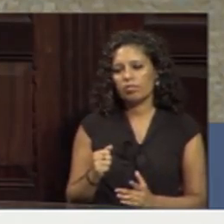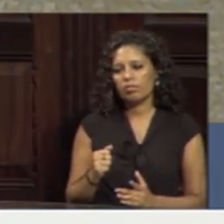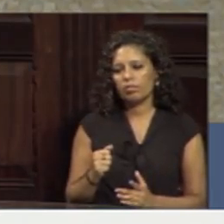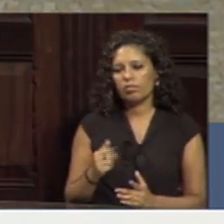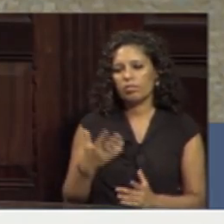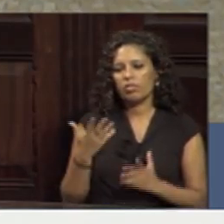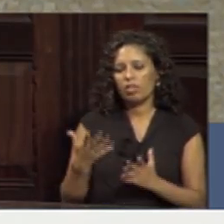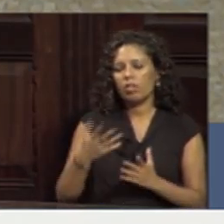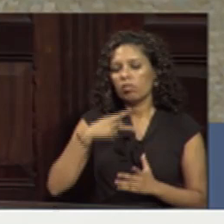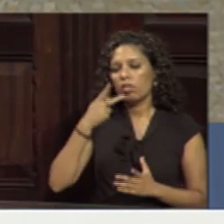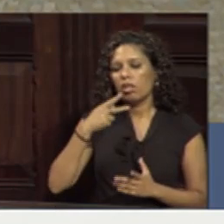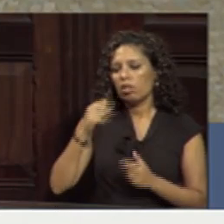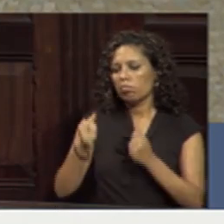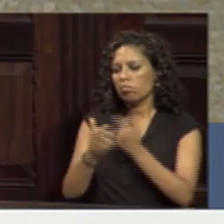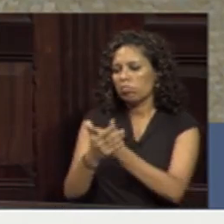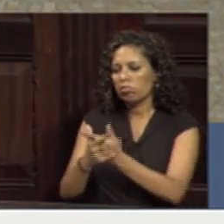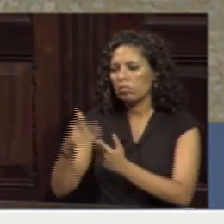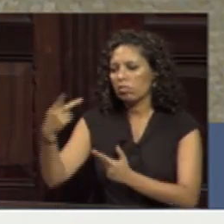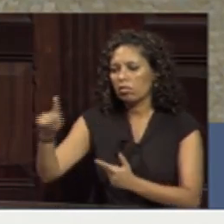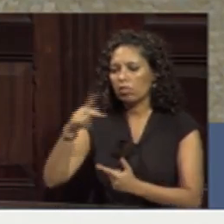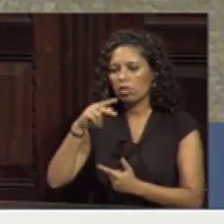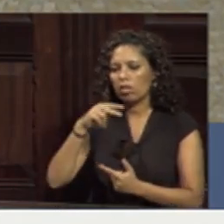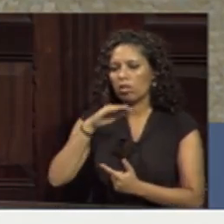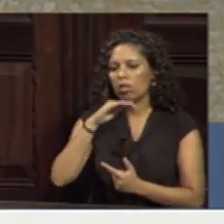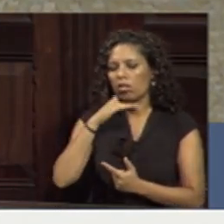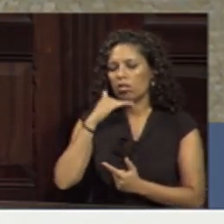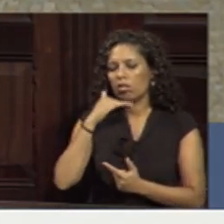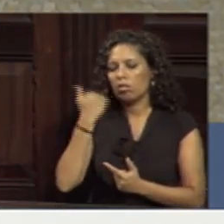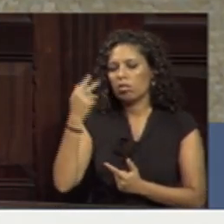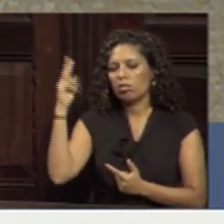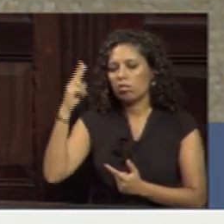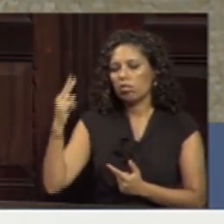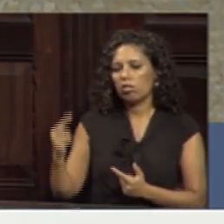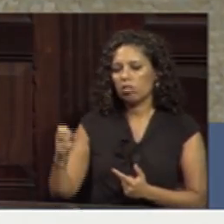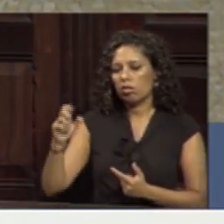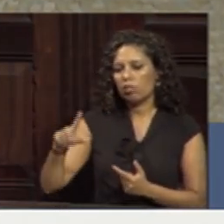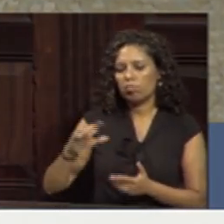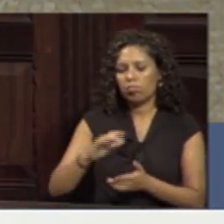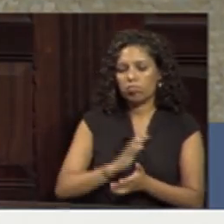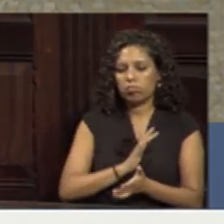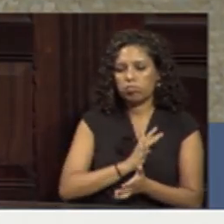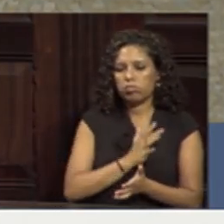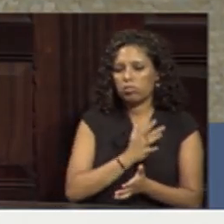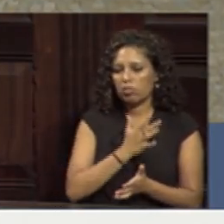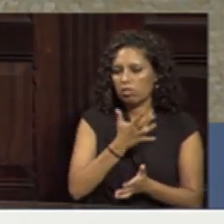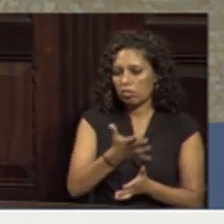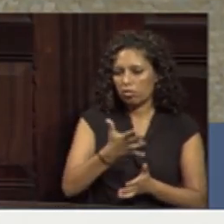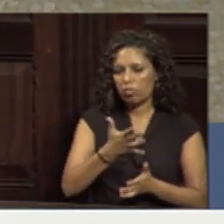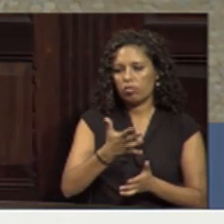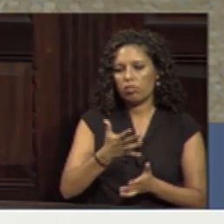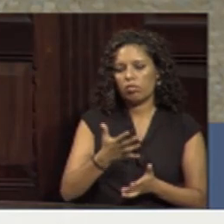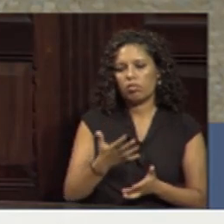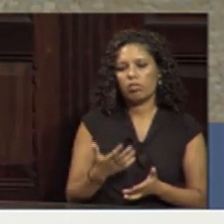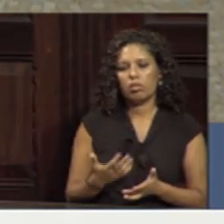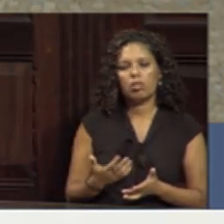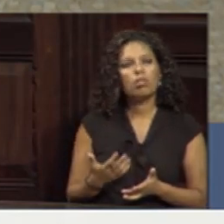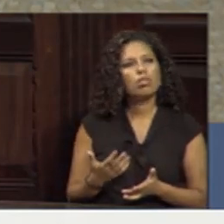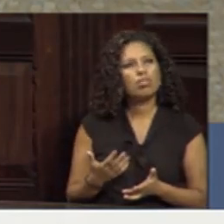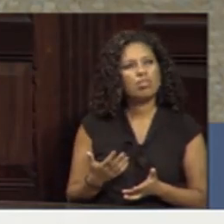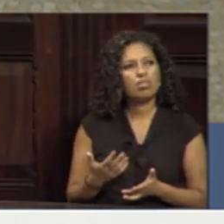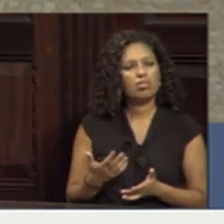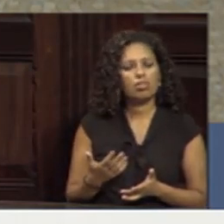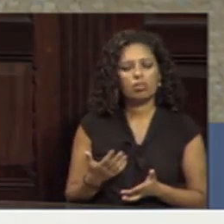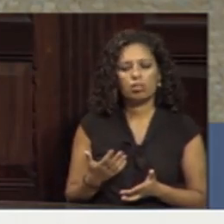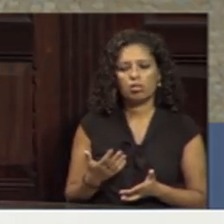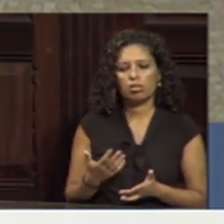crime brutal contra a vereadora Marielle e contra o motorista Anderson. Graças a Deus, a